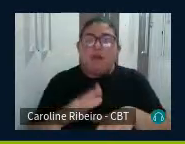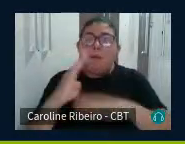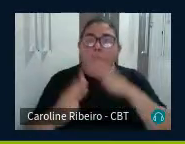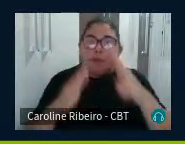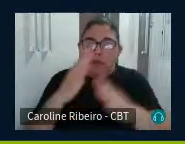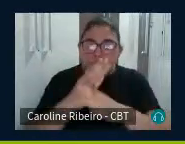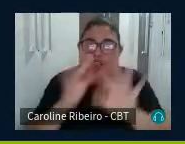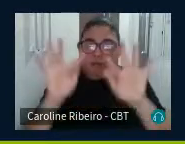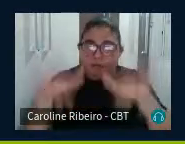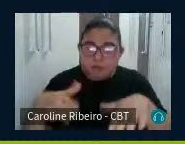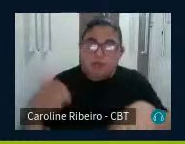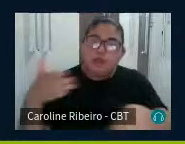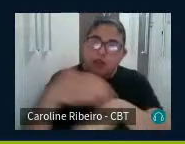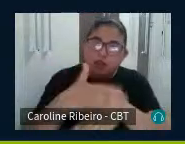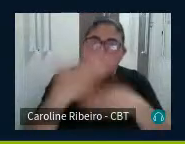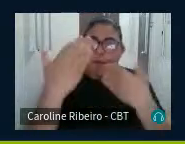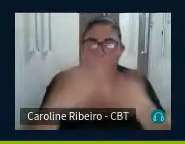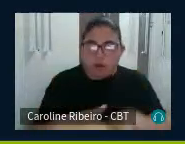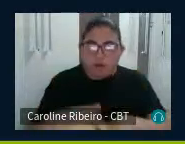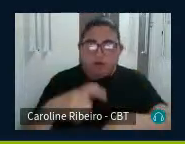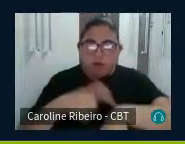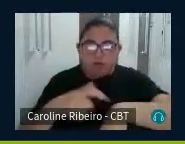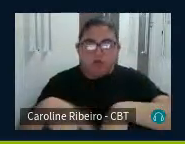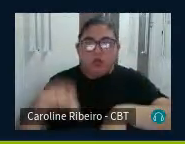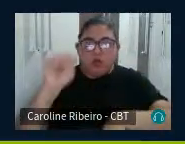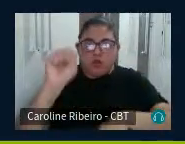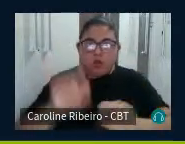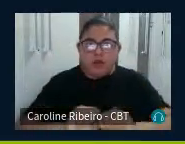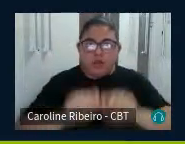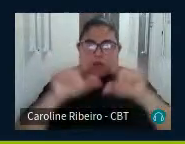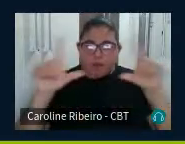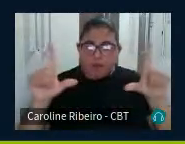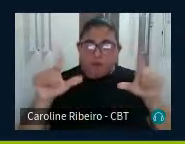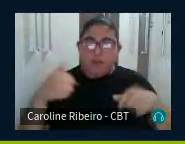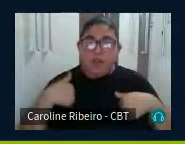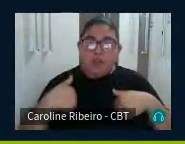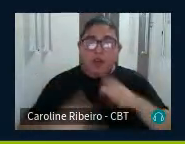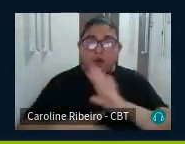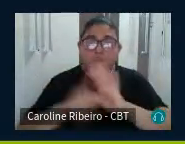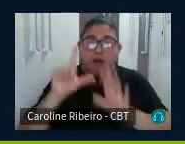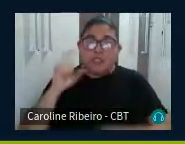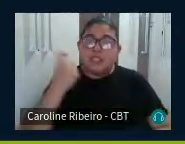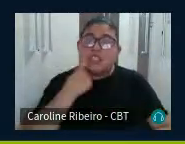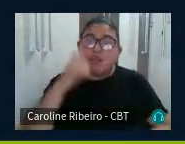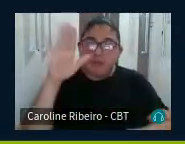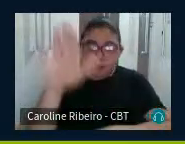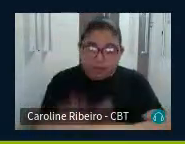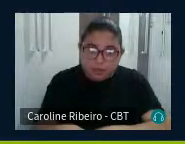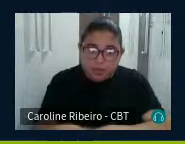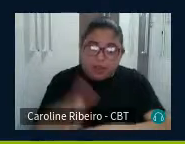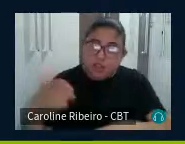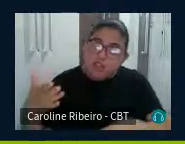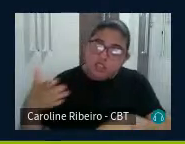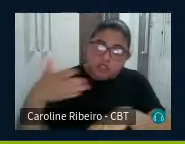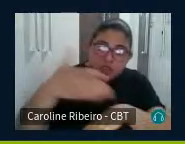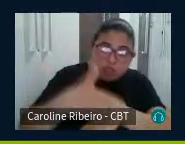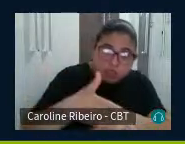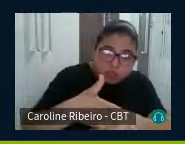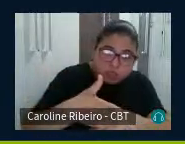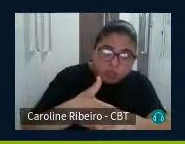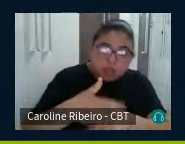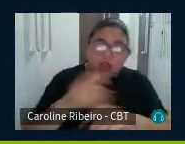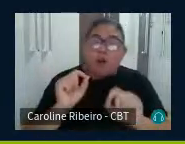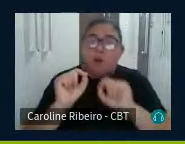lá nesse horário, eu viajava na sexta-feira à tarde para São Roque, onde dormia na casa de uma amiga e no dia seguinte íamos